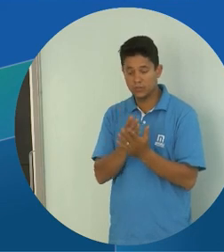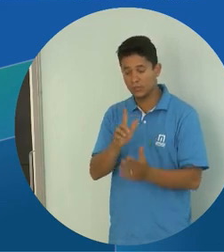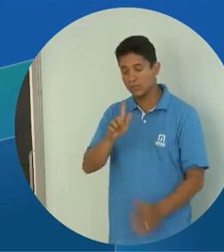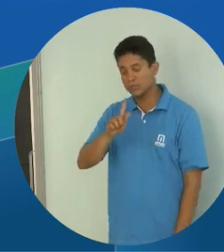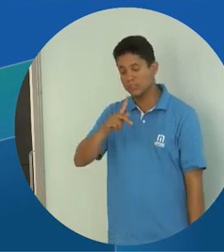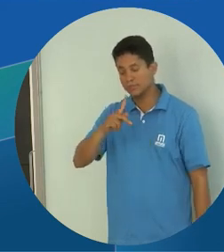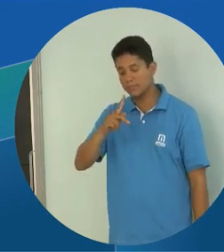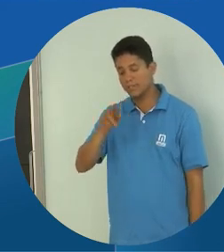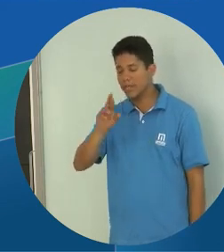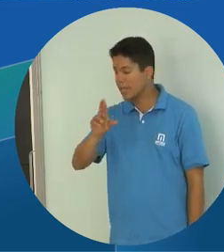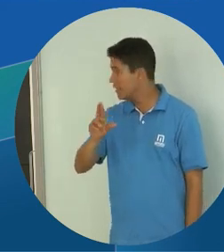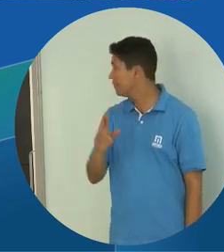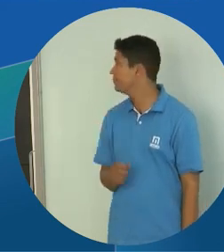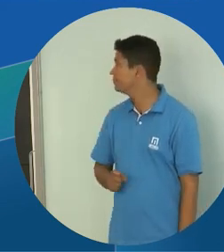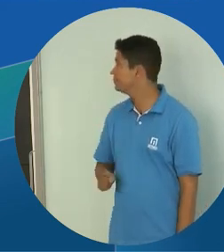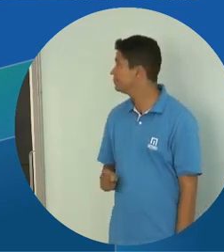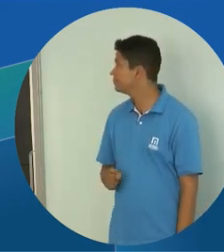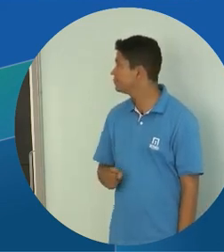identificação de vazios.